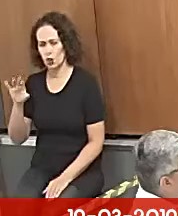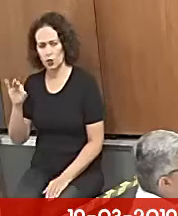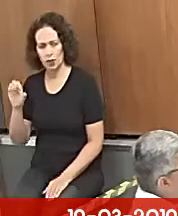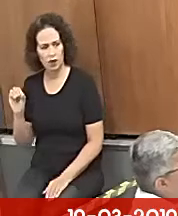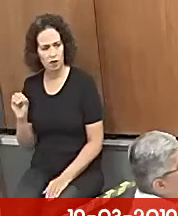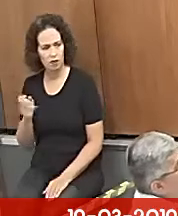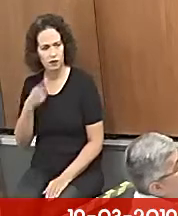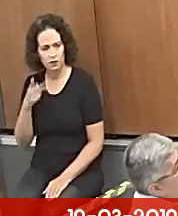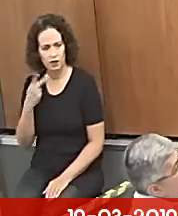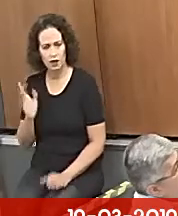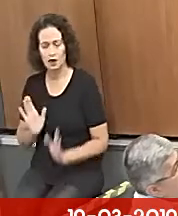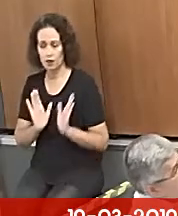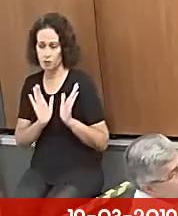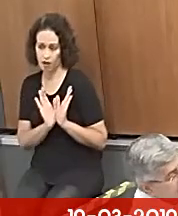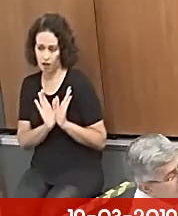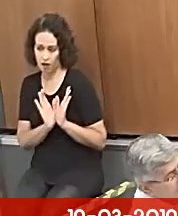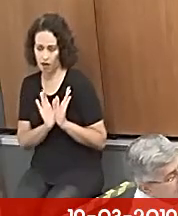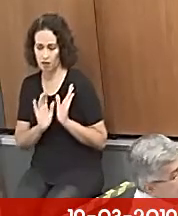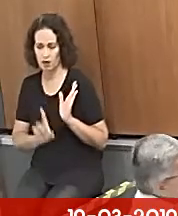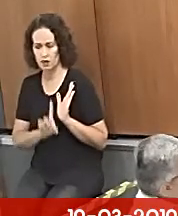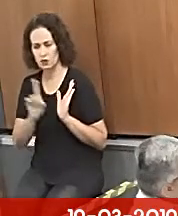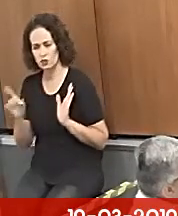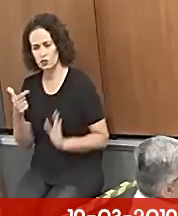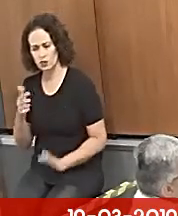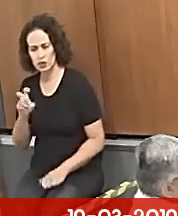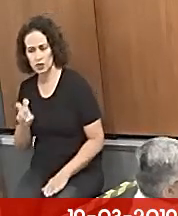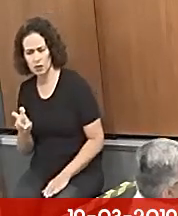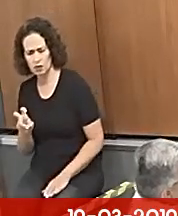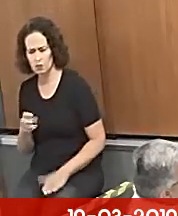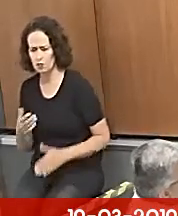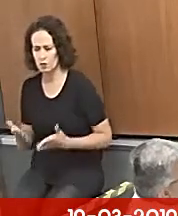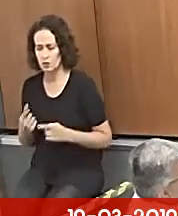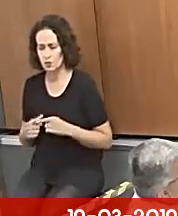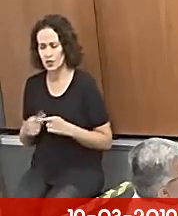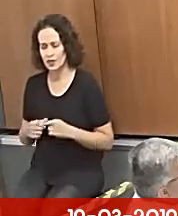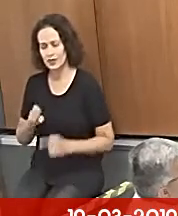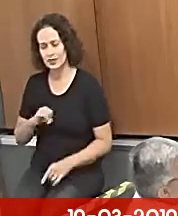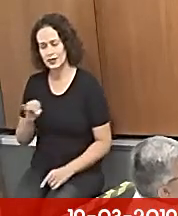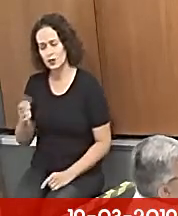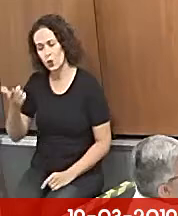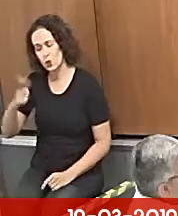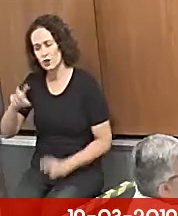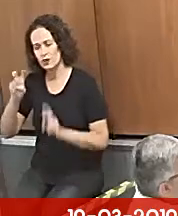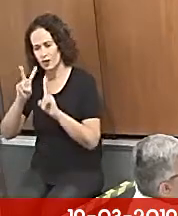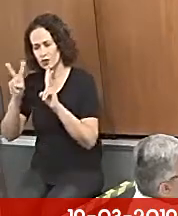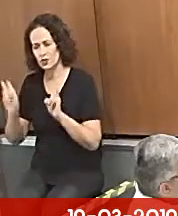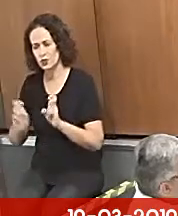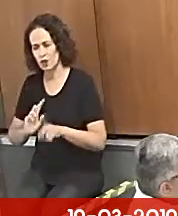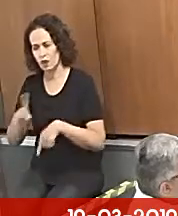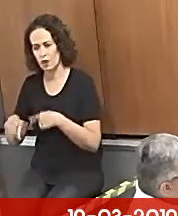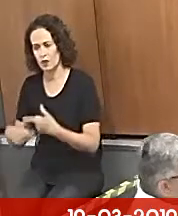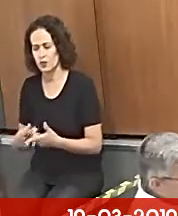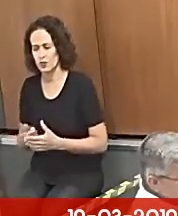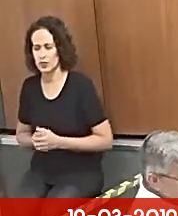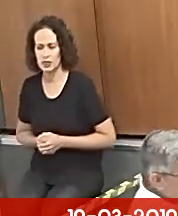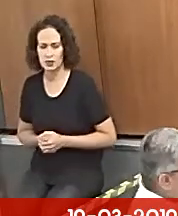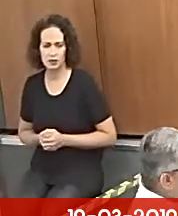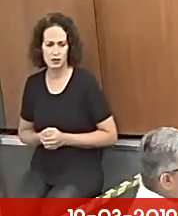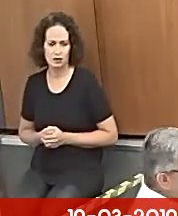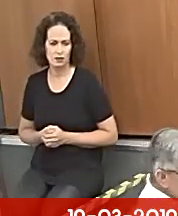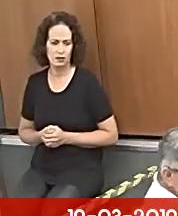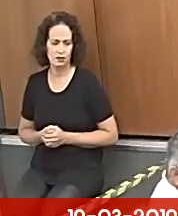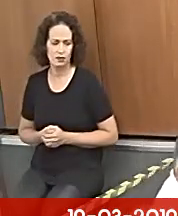também é sobre o dia 25 só para saber porque se não for aí eu vou tentar alguma outra o